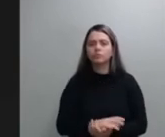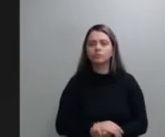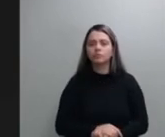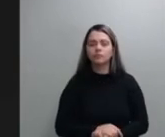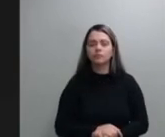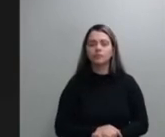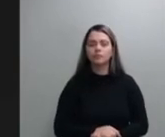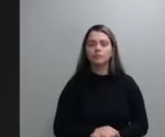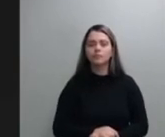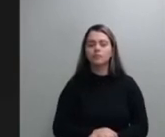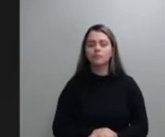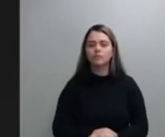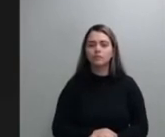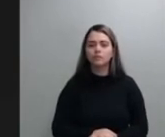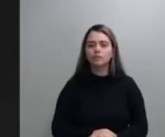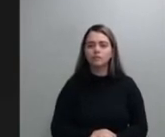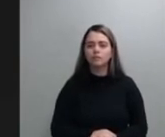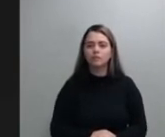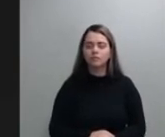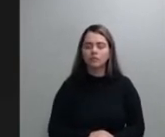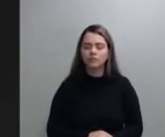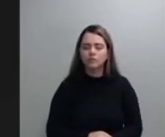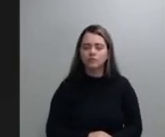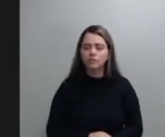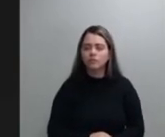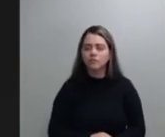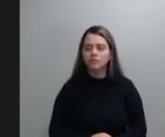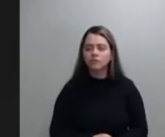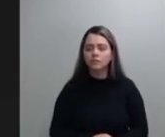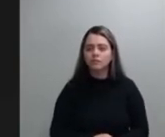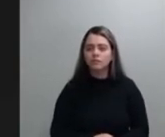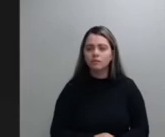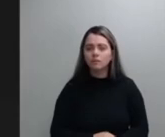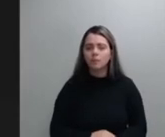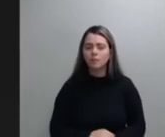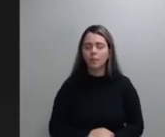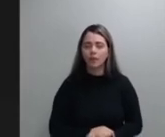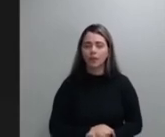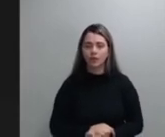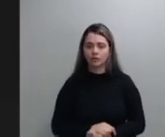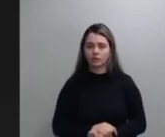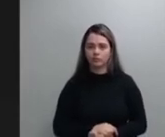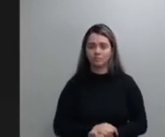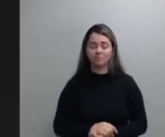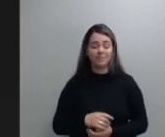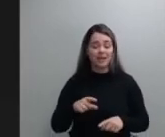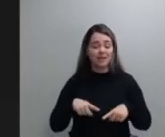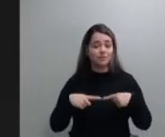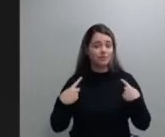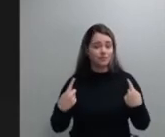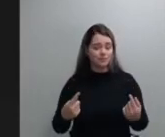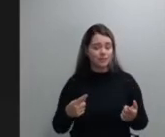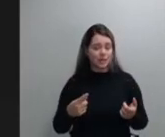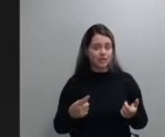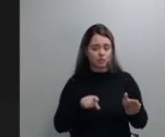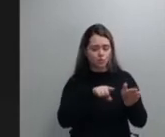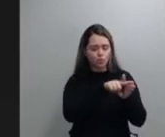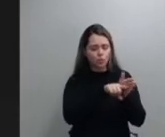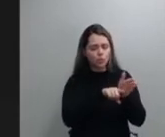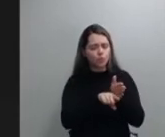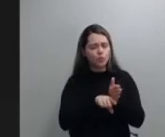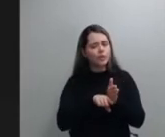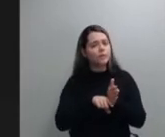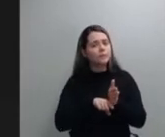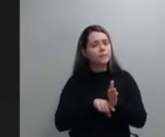premissa equivocada como ponto de partida mas no exame primeiro que fiz já na monocrática que